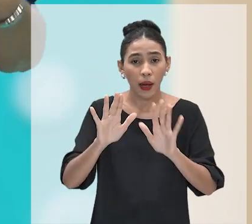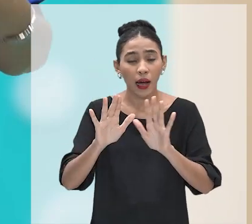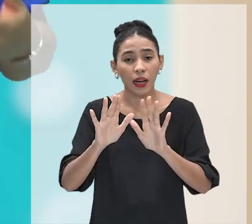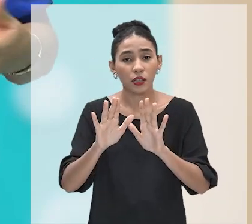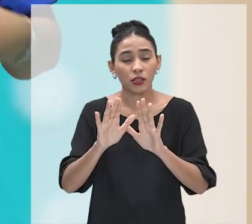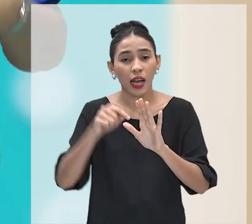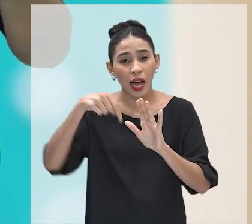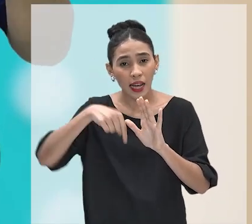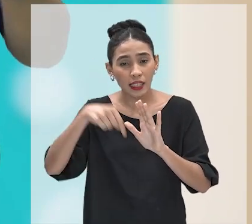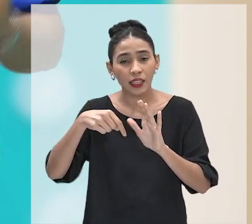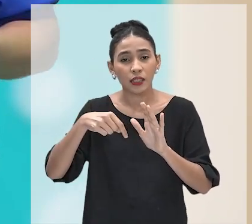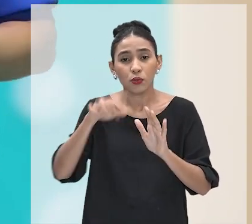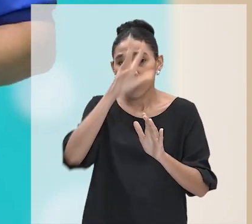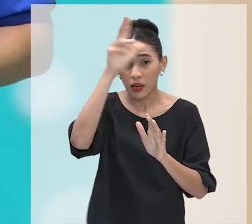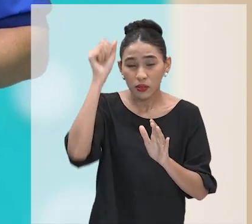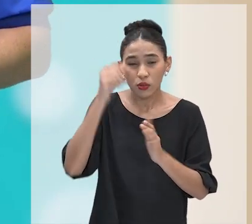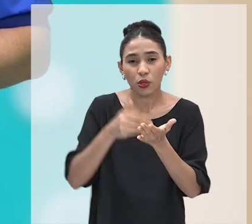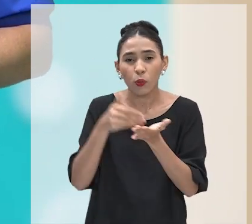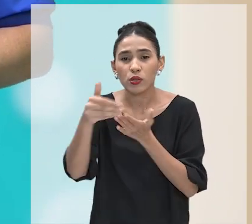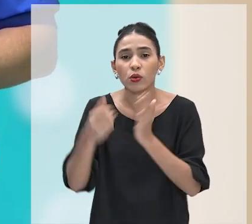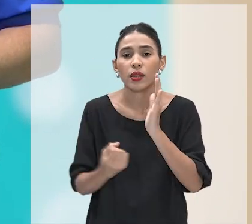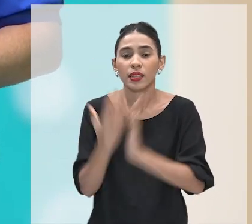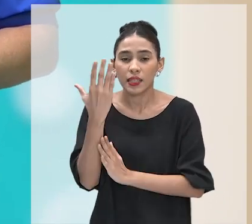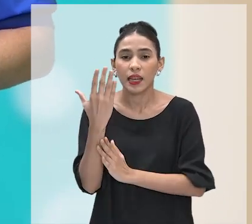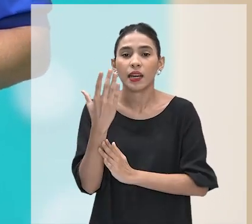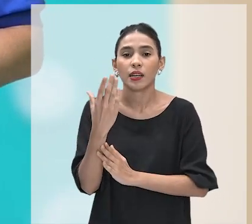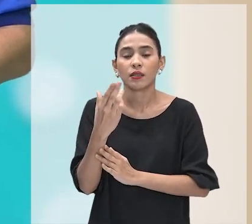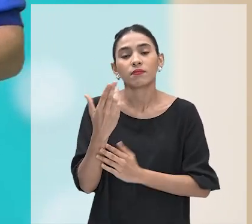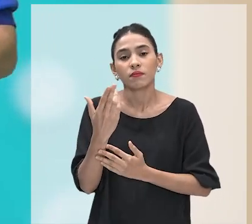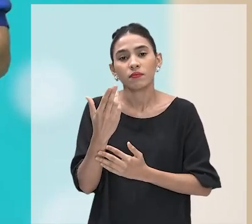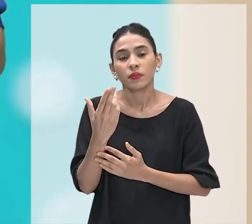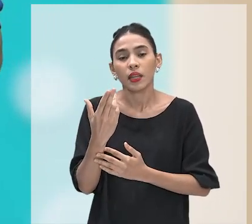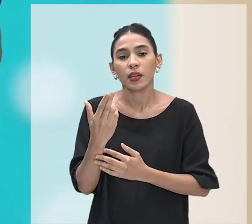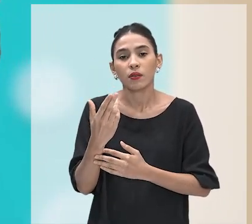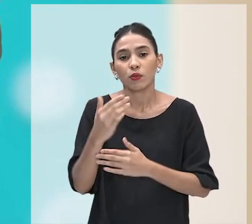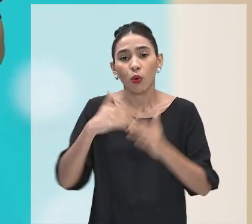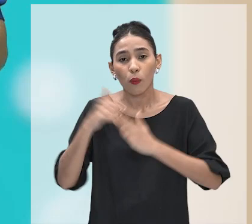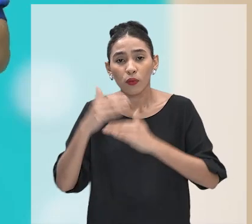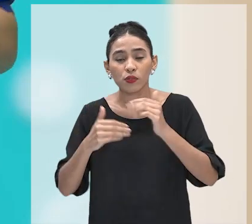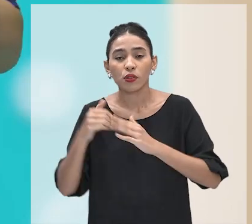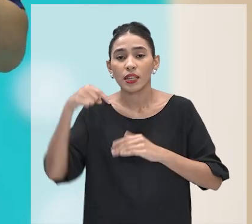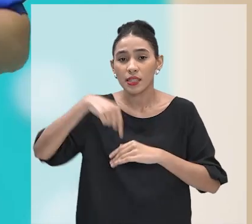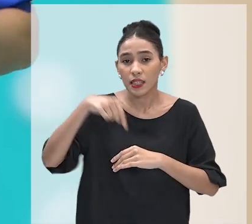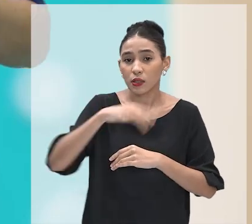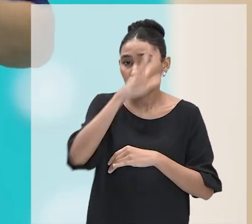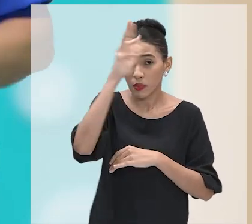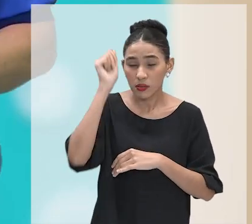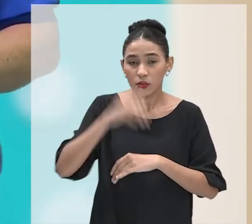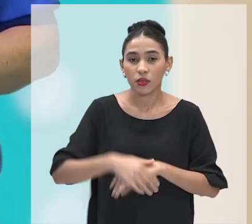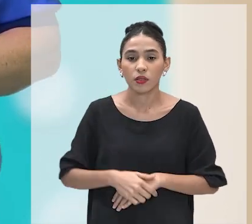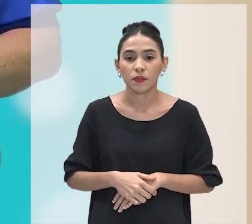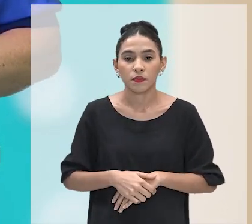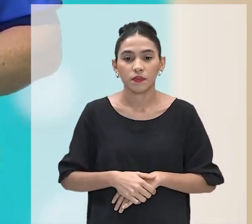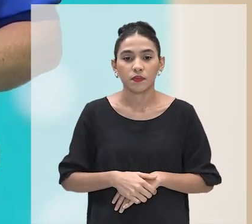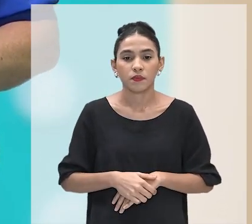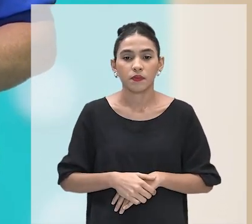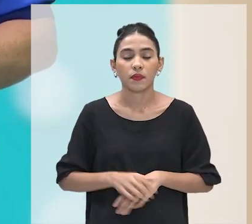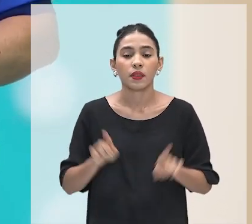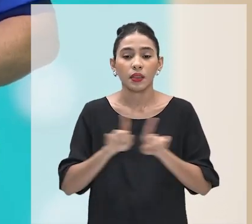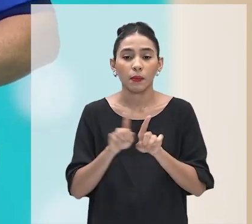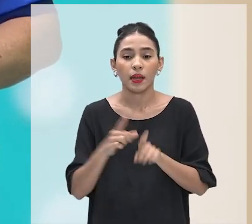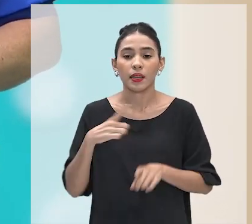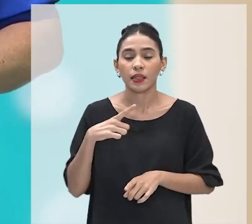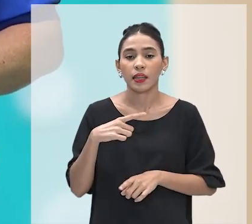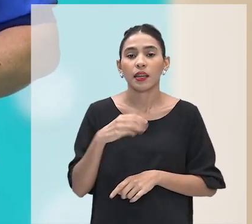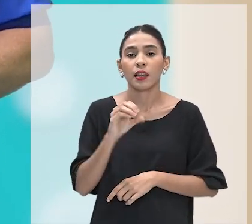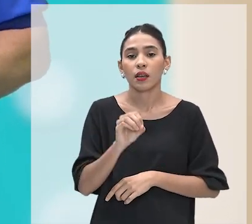hoje nós já temos vários que participam da Orquestra Filarmônica. Mas nós temos a Orquestra de Câmara também, dentro